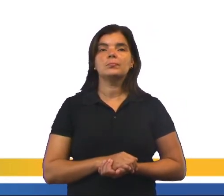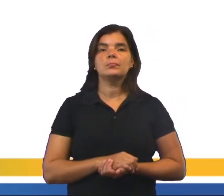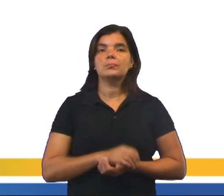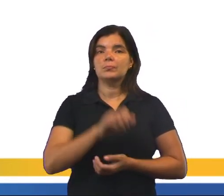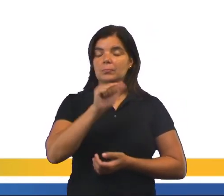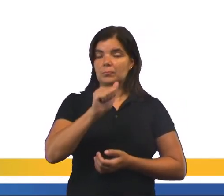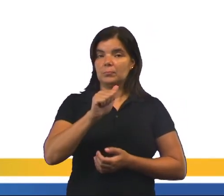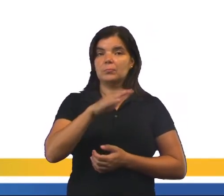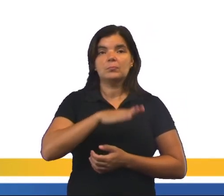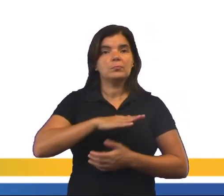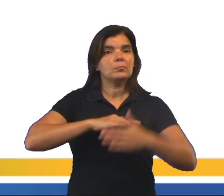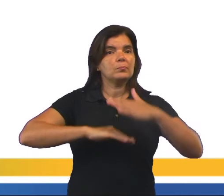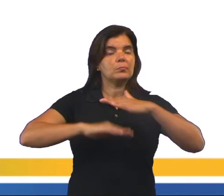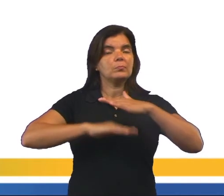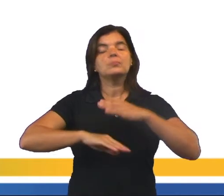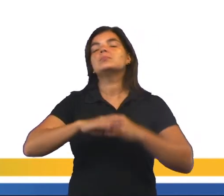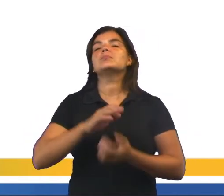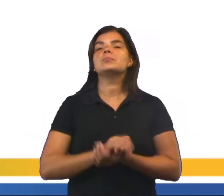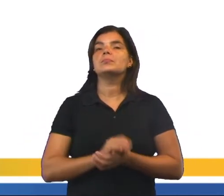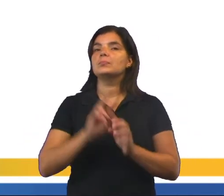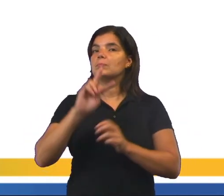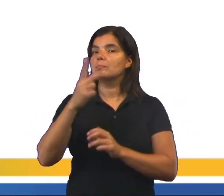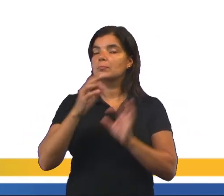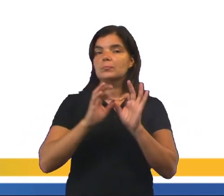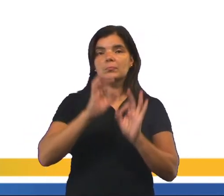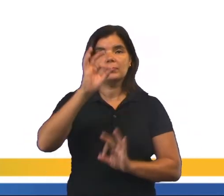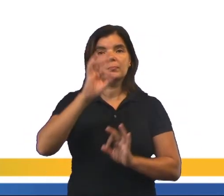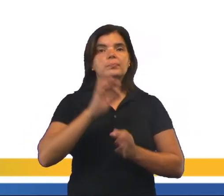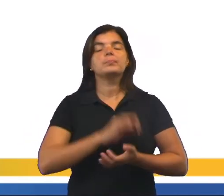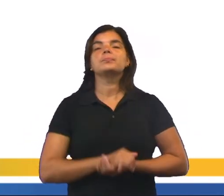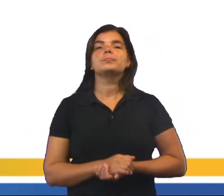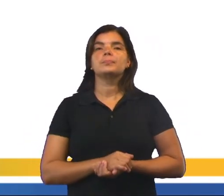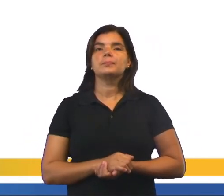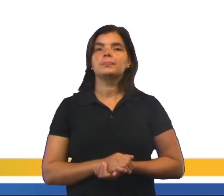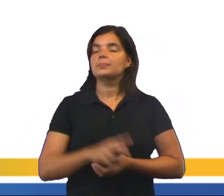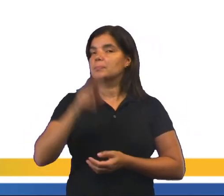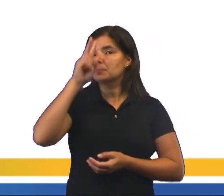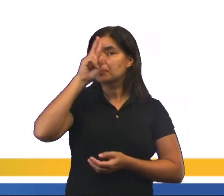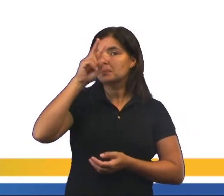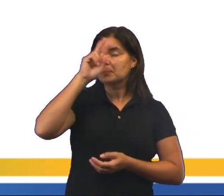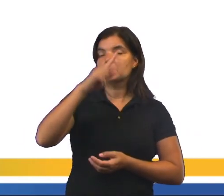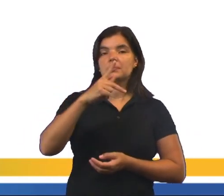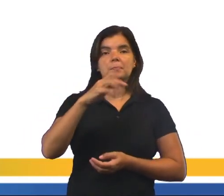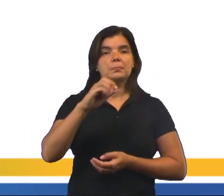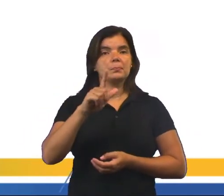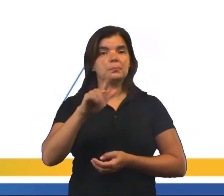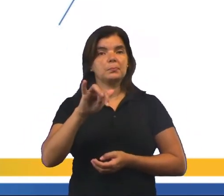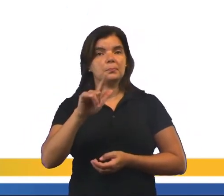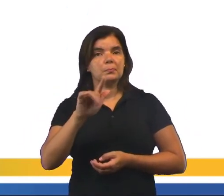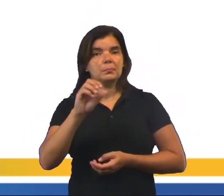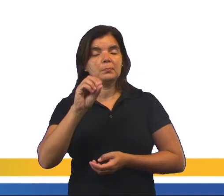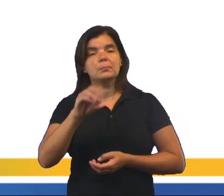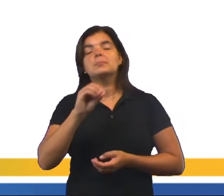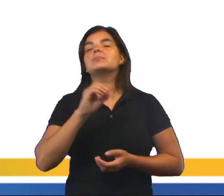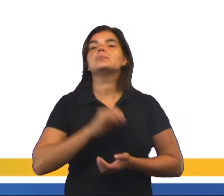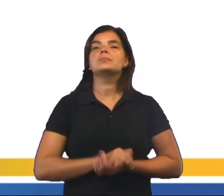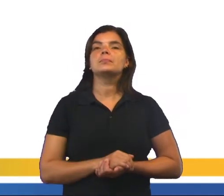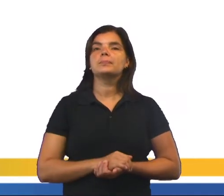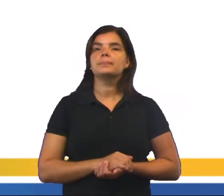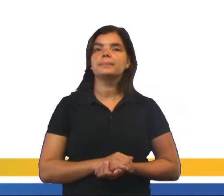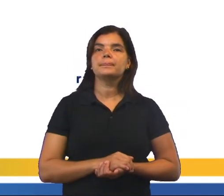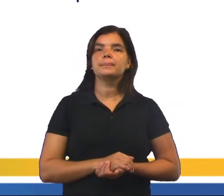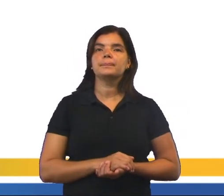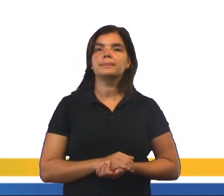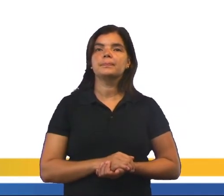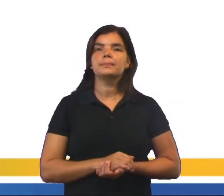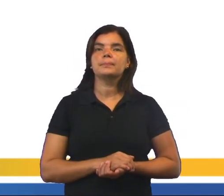o A é a nossa base do triângulo e o H é a nossa altura, tá? Isso aqui, para quem não lembra de polígono, área de polígono, tá? Olha aqui, ó.